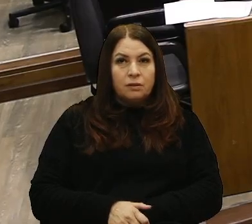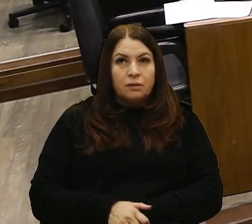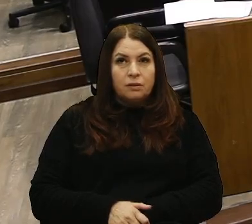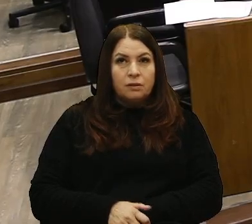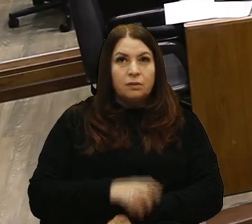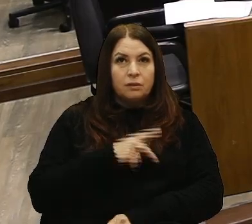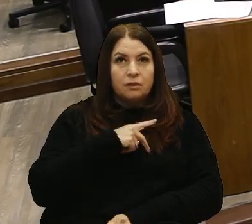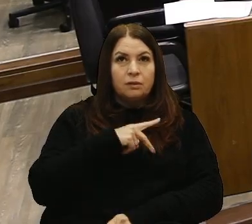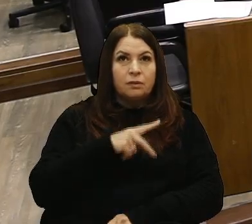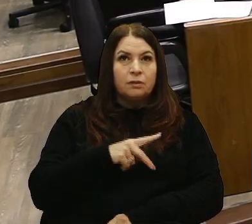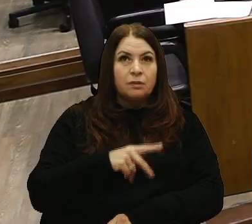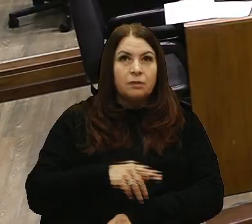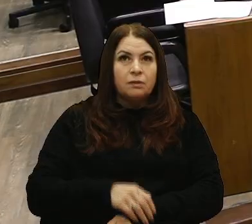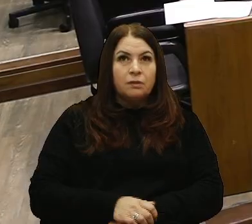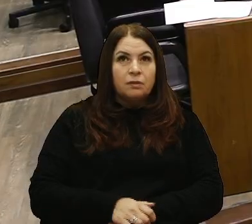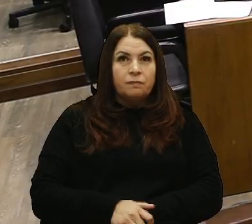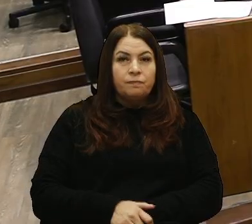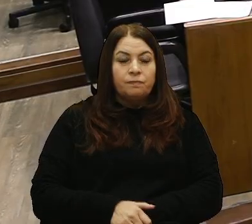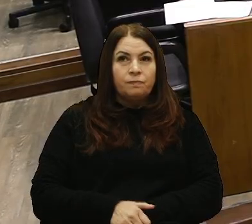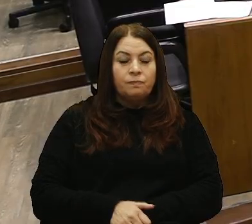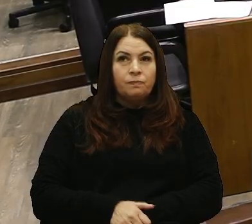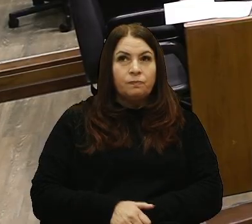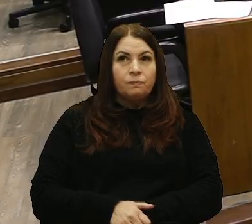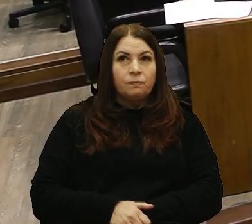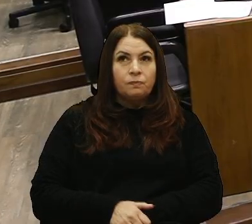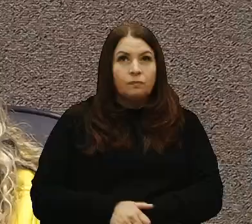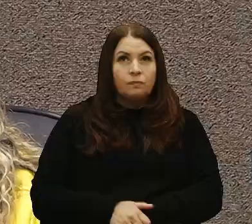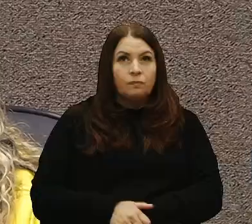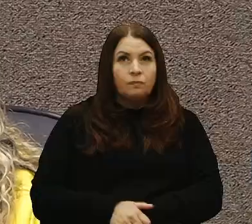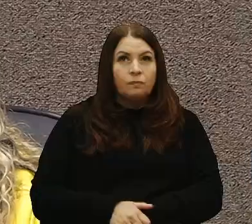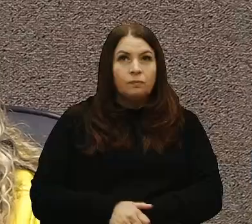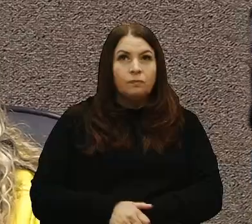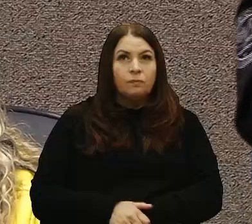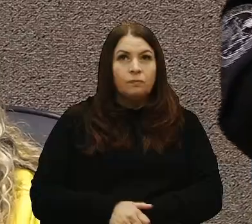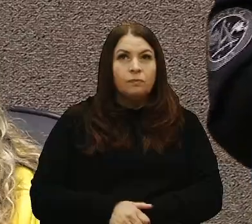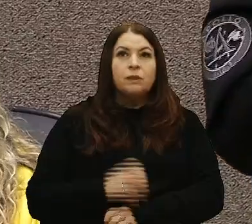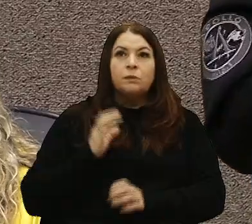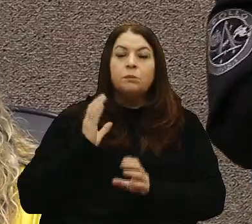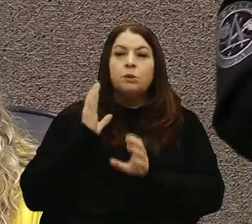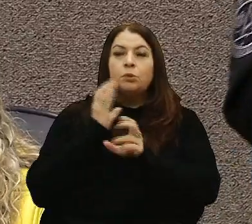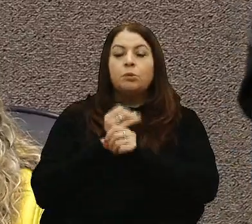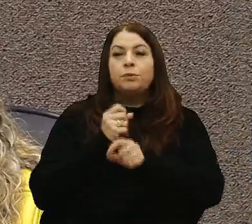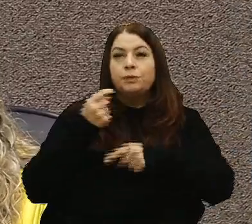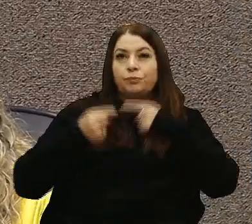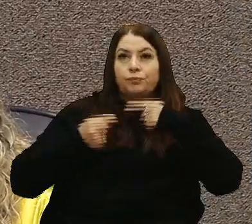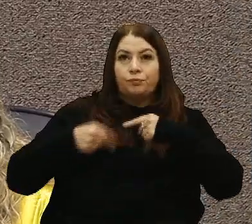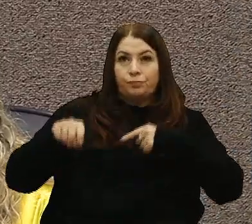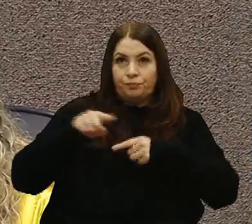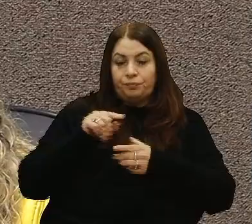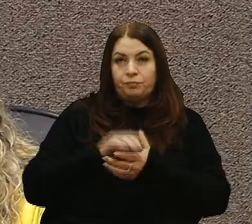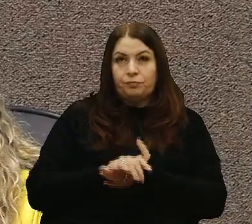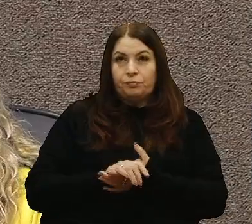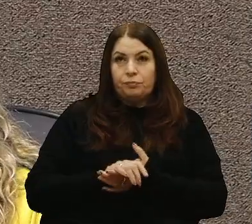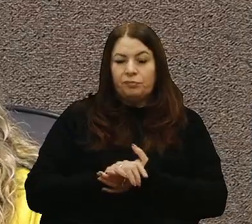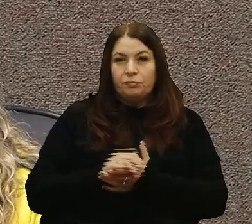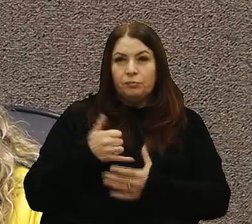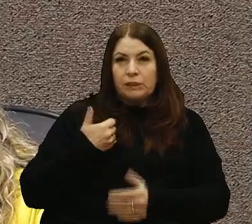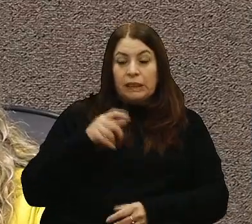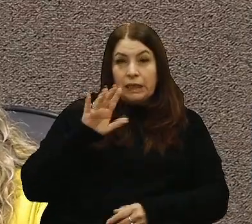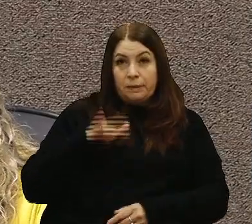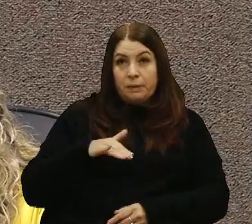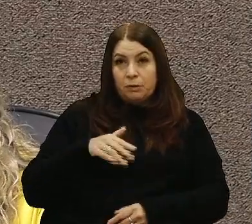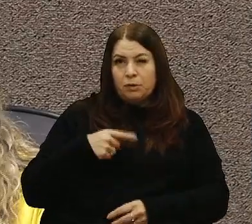Senhor presidente, só para concluir essa discussão aí da menoridade penal,